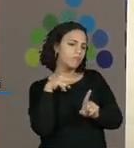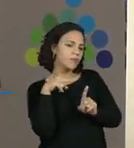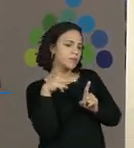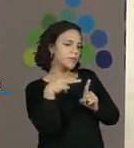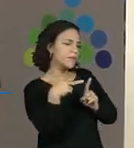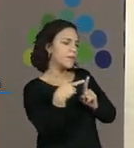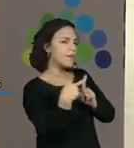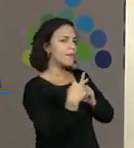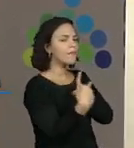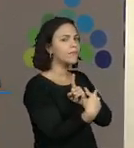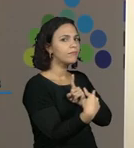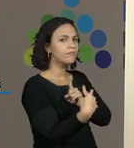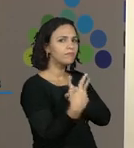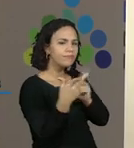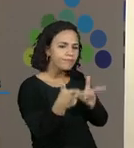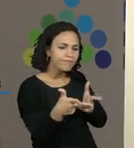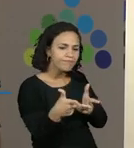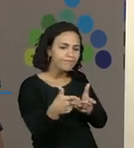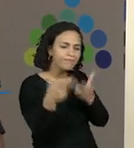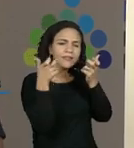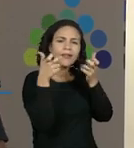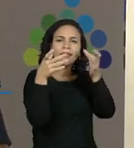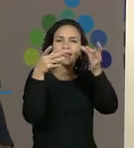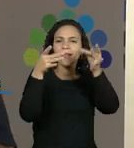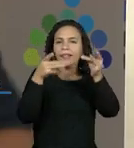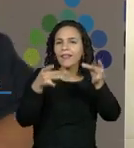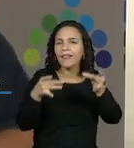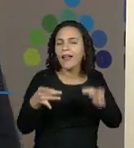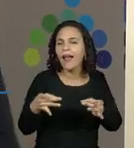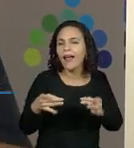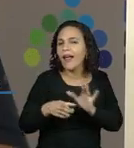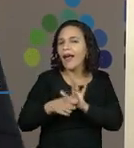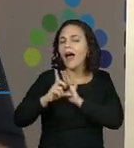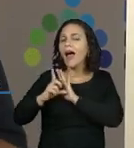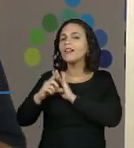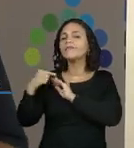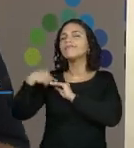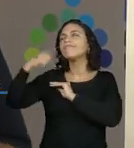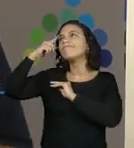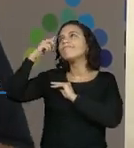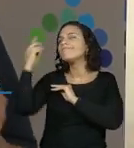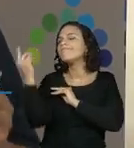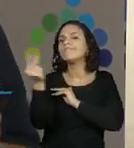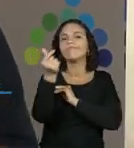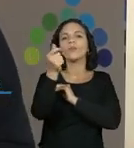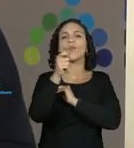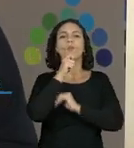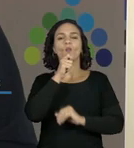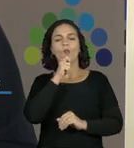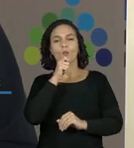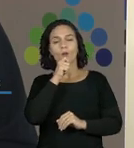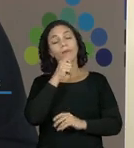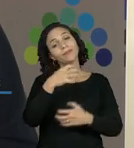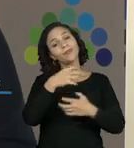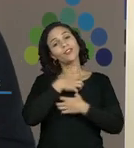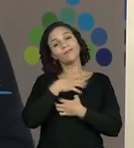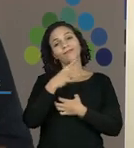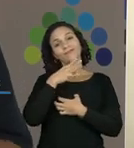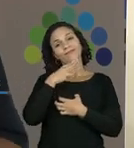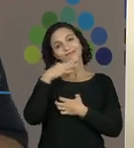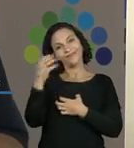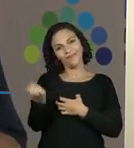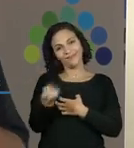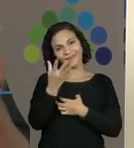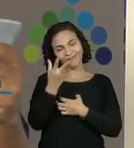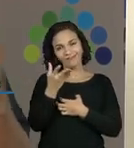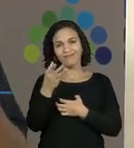diferente, a gente percebe certas sutilezas, certas nuances que traz um novo raciocínio para a gente, uma nova forma de conhecer, tá bem? O pessoal